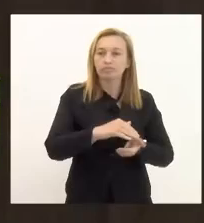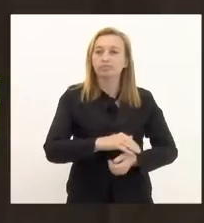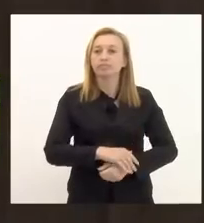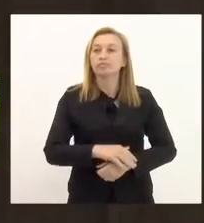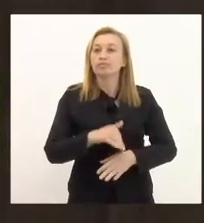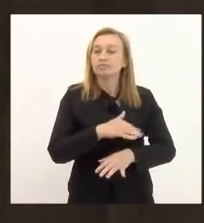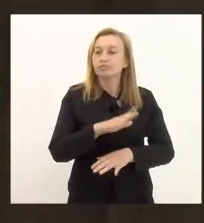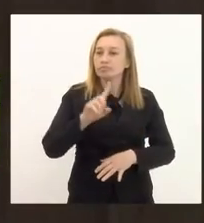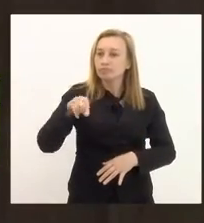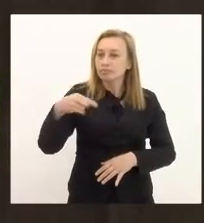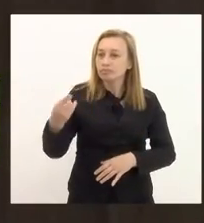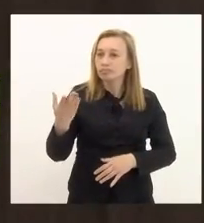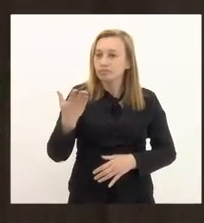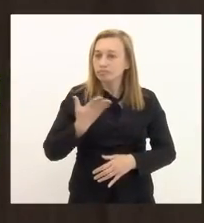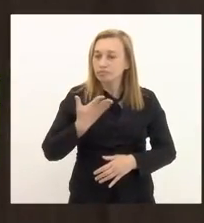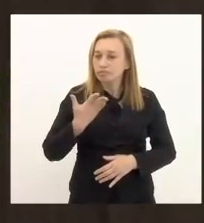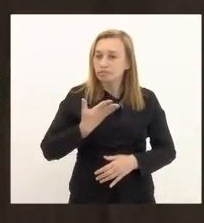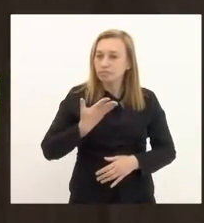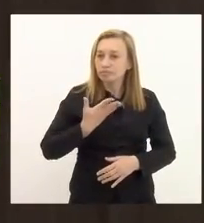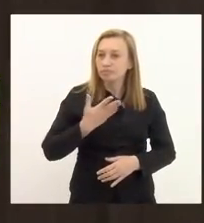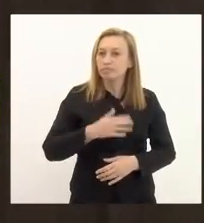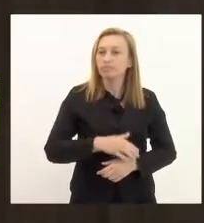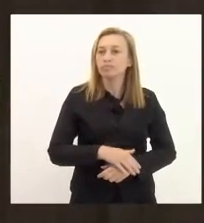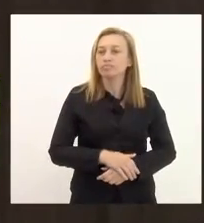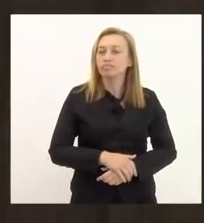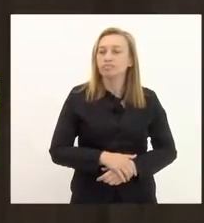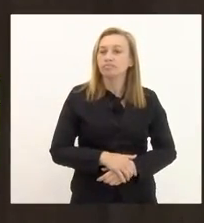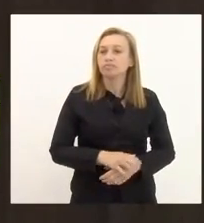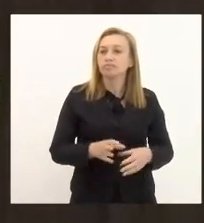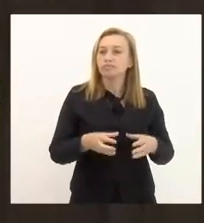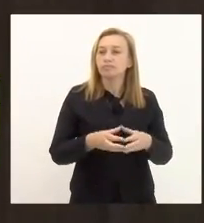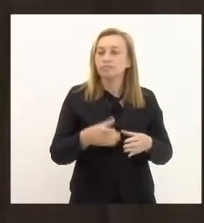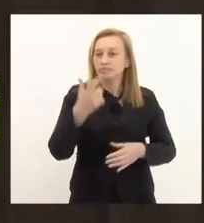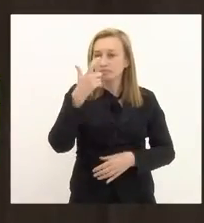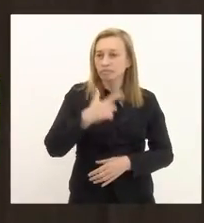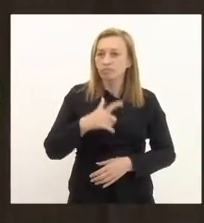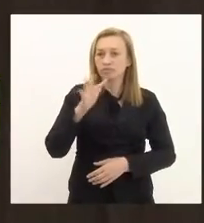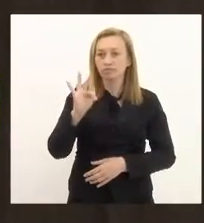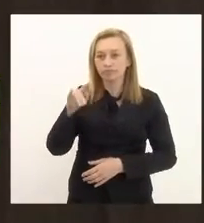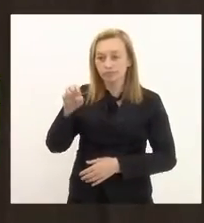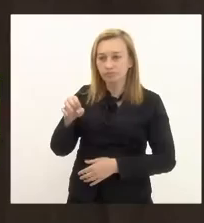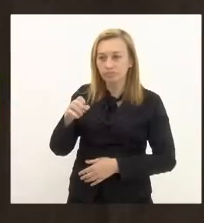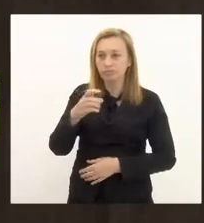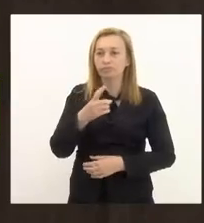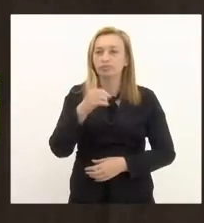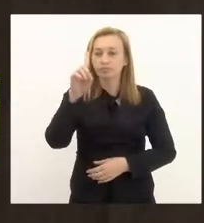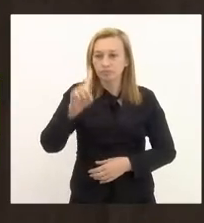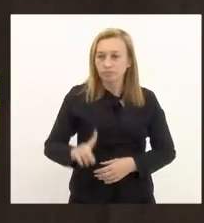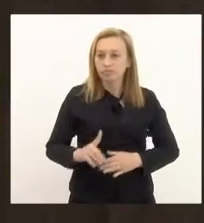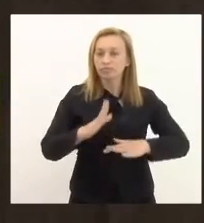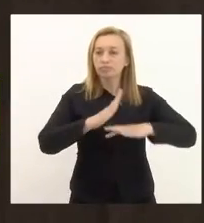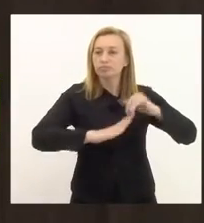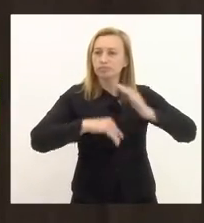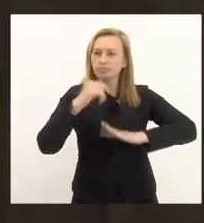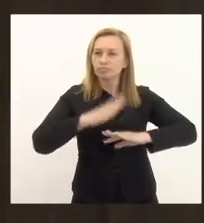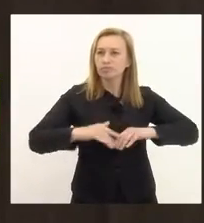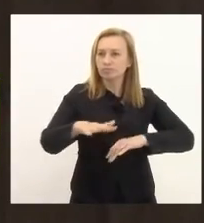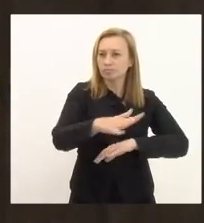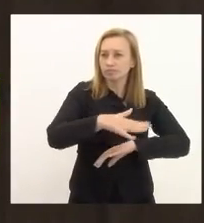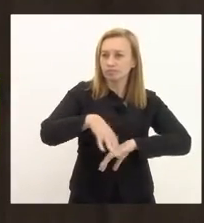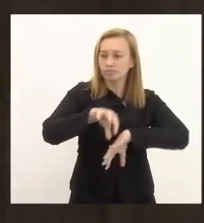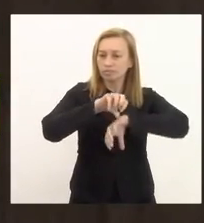demais companheiros de classe das outras categorias eu sofri peido e que sou diretor do Sindicato dos Profissionais de educação